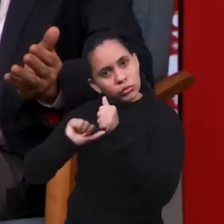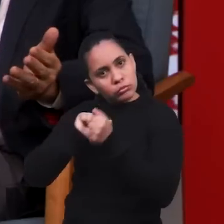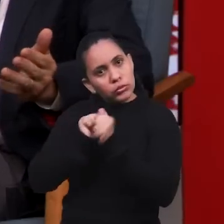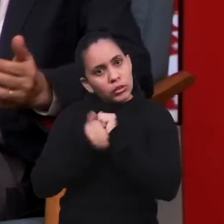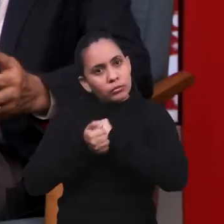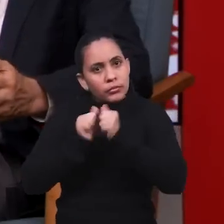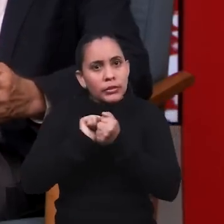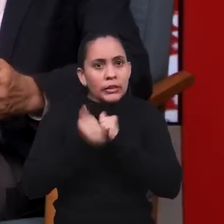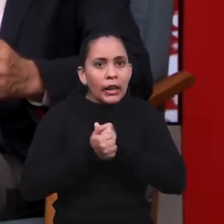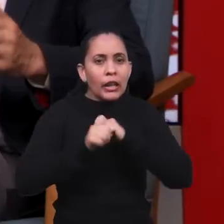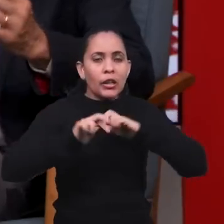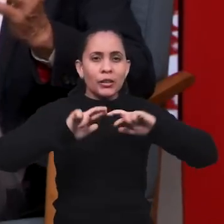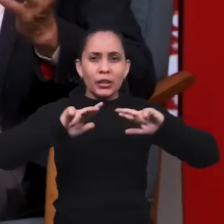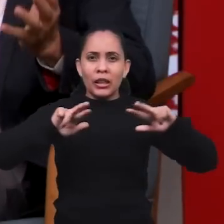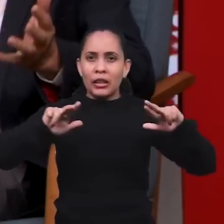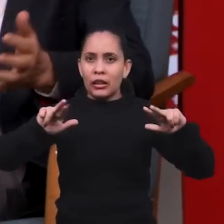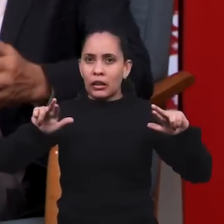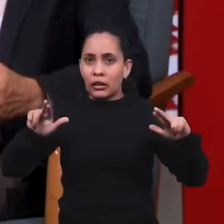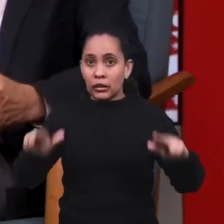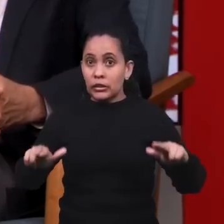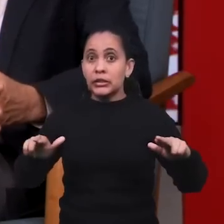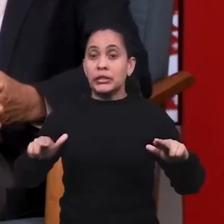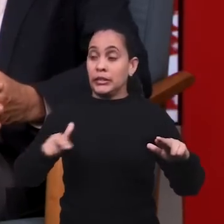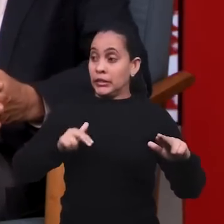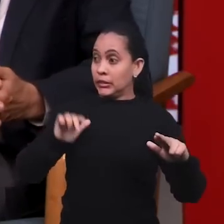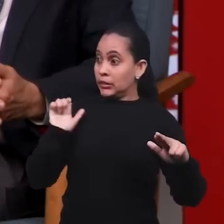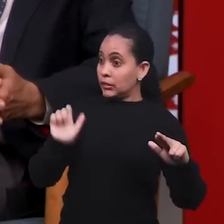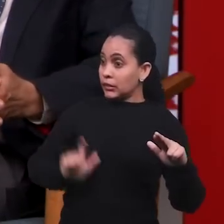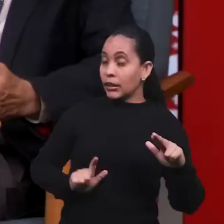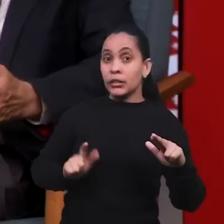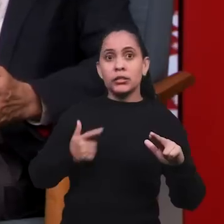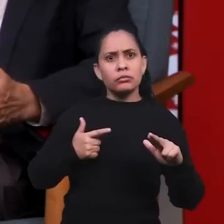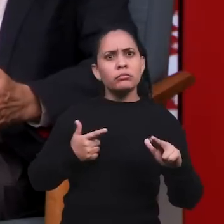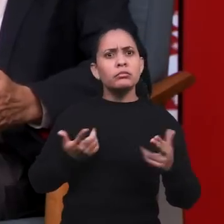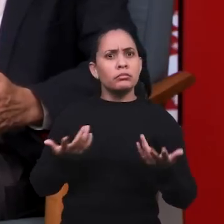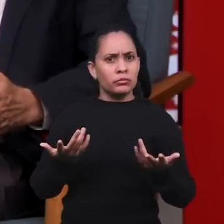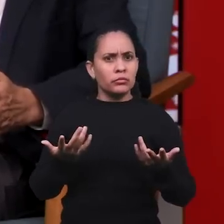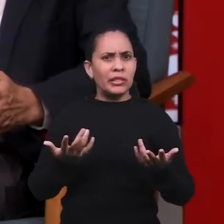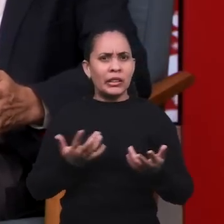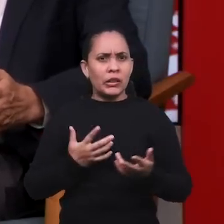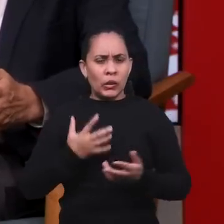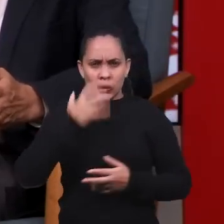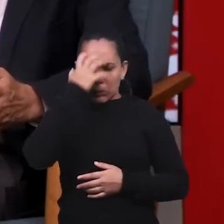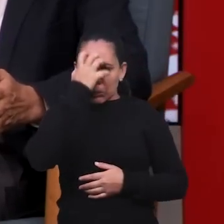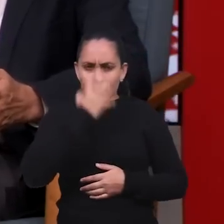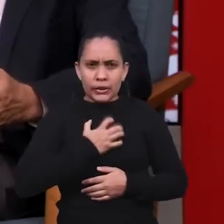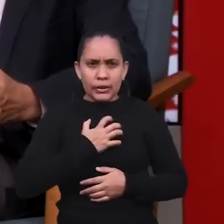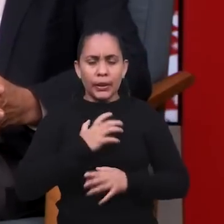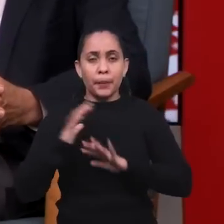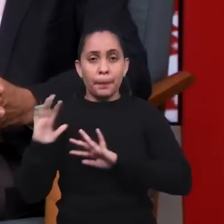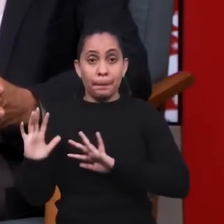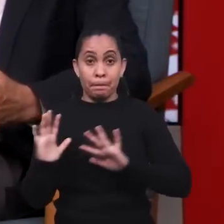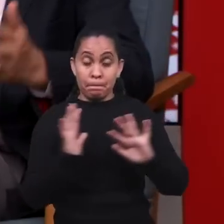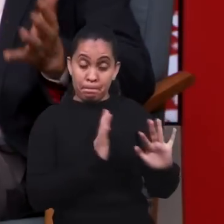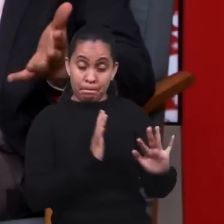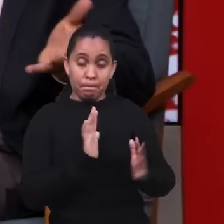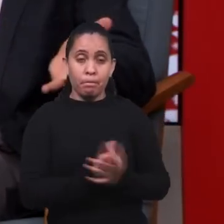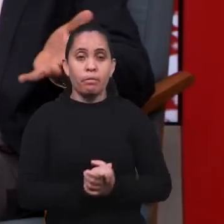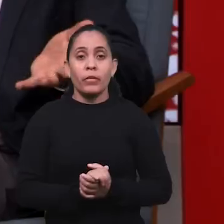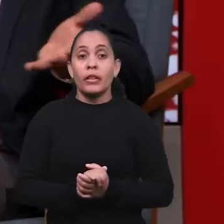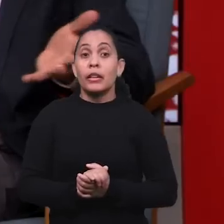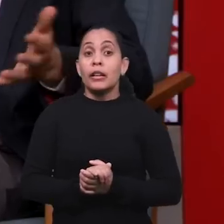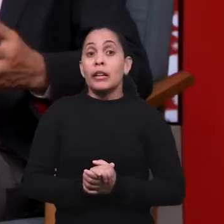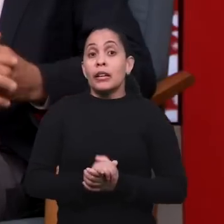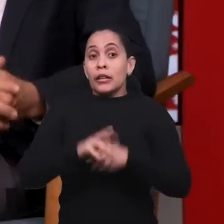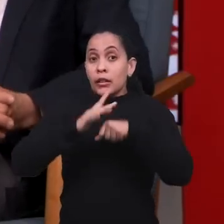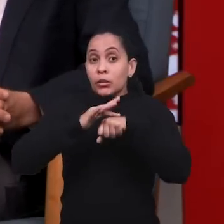característica, de formas, se tornar formas cada vez mais bizarras, até em quadros mais graves. E a lepra na